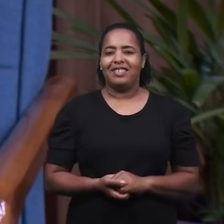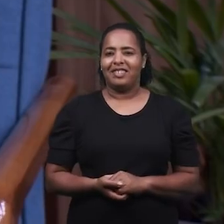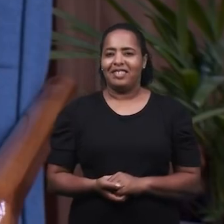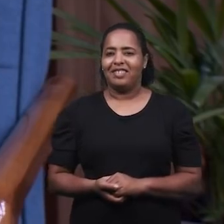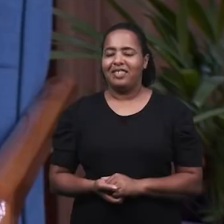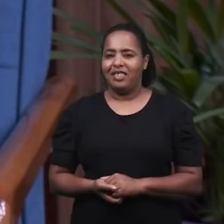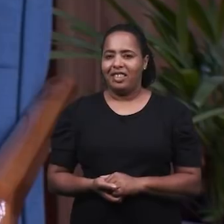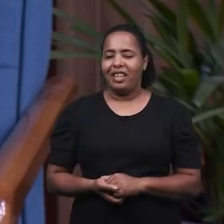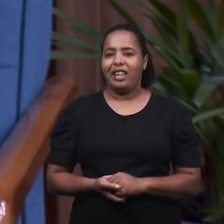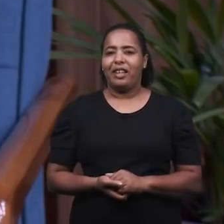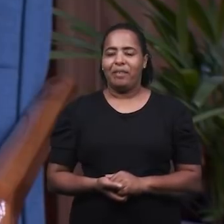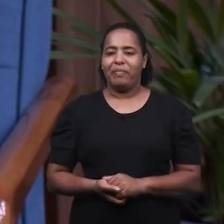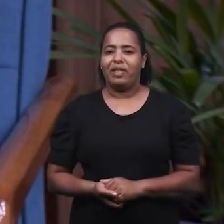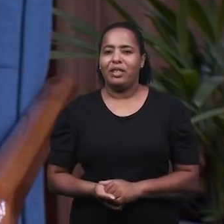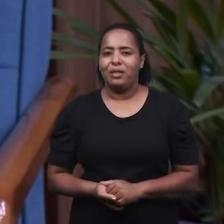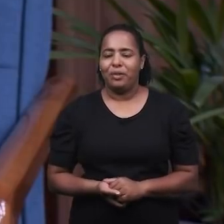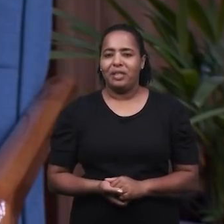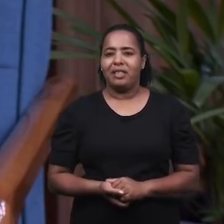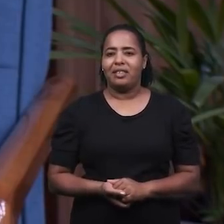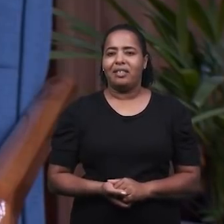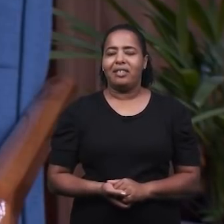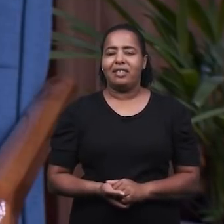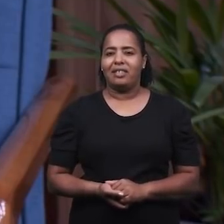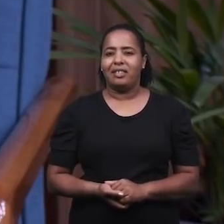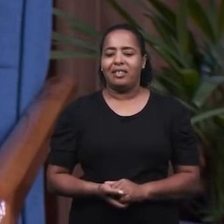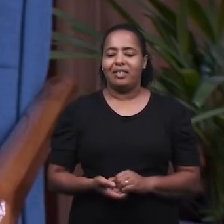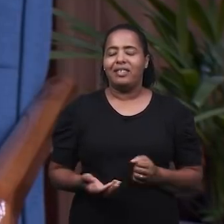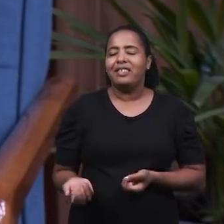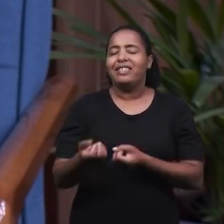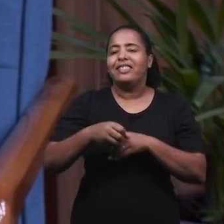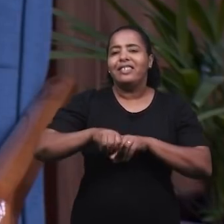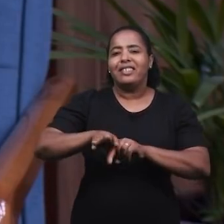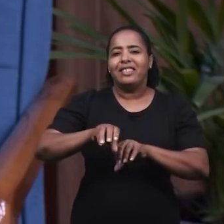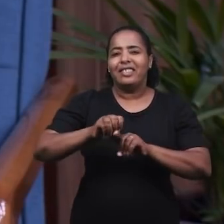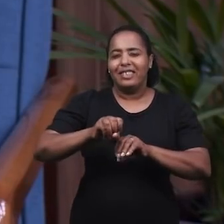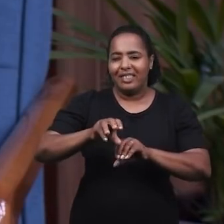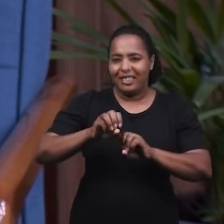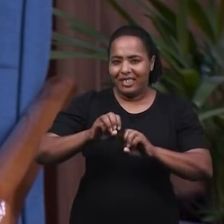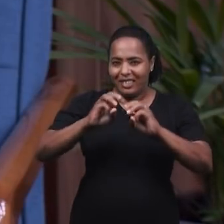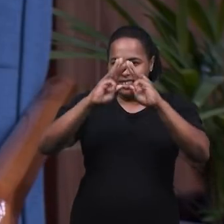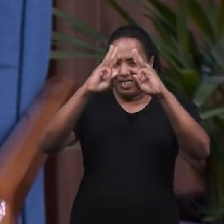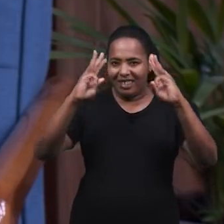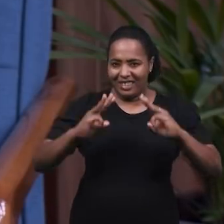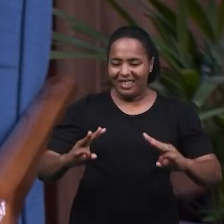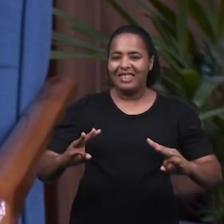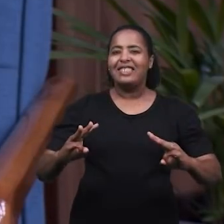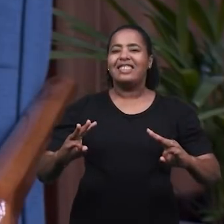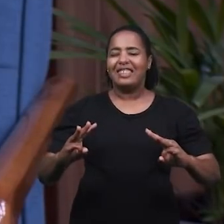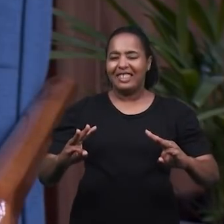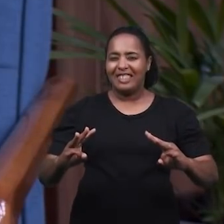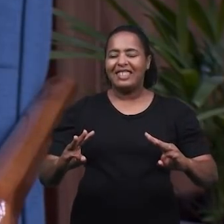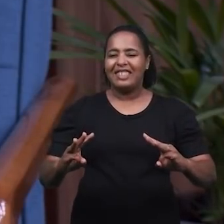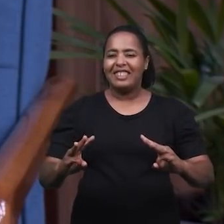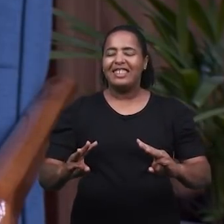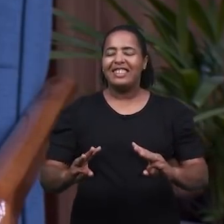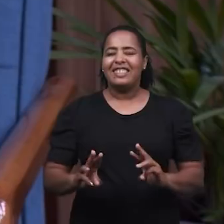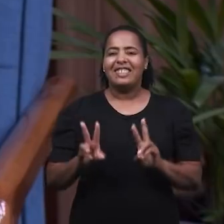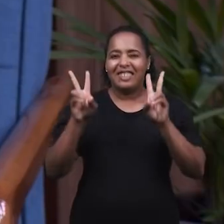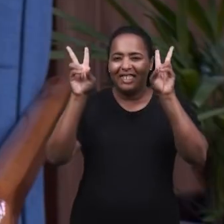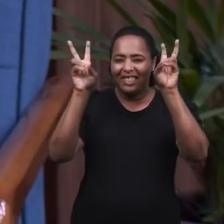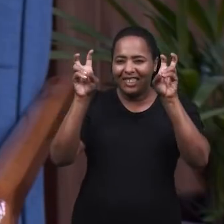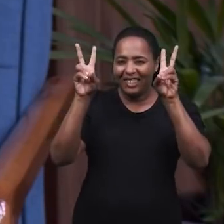E assim a gente começa agora o quadro Lições do Manaim, esse quadro no qual nós tratamos de